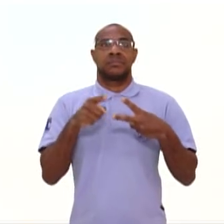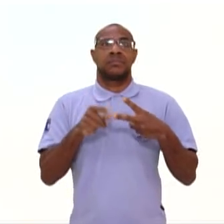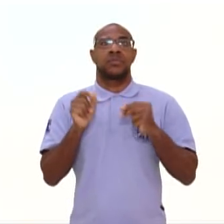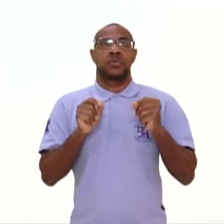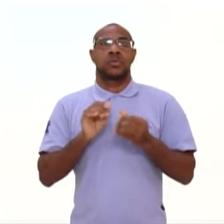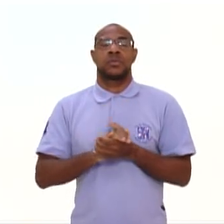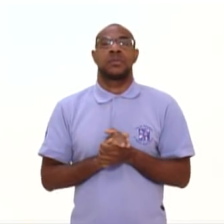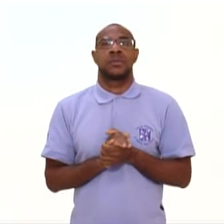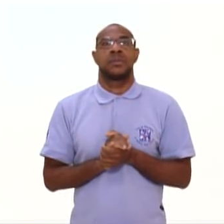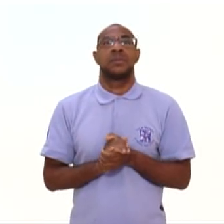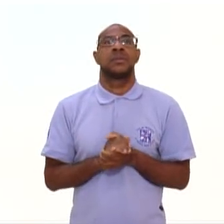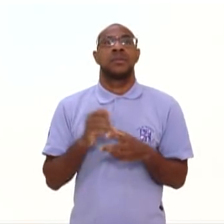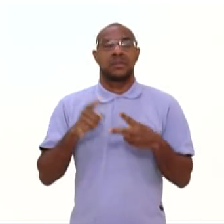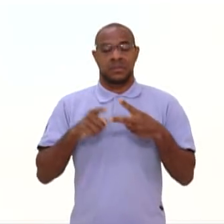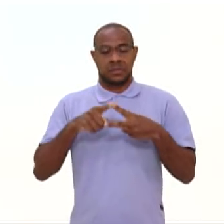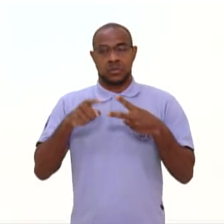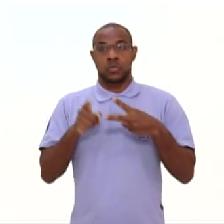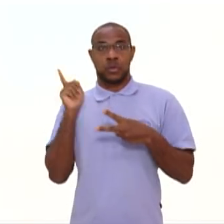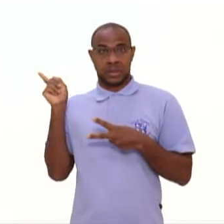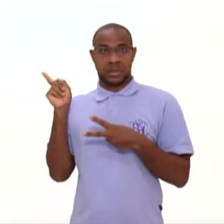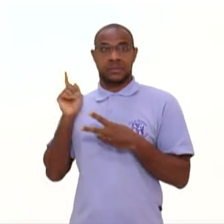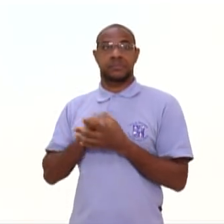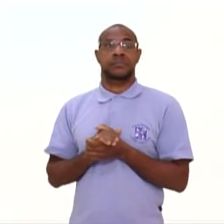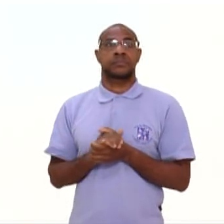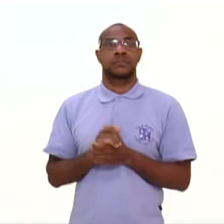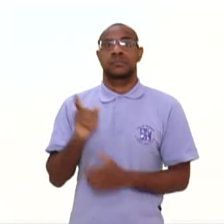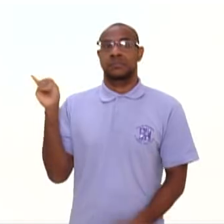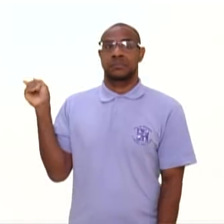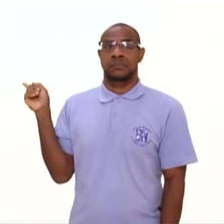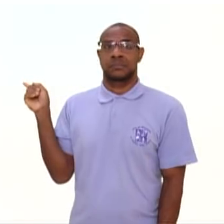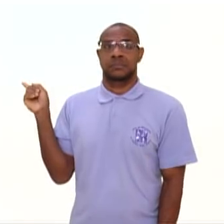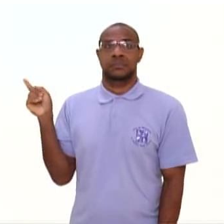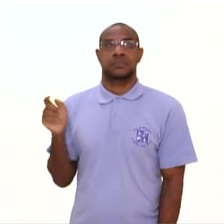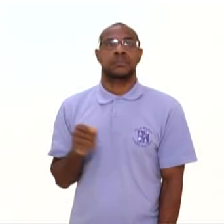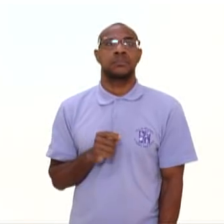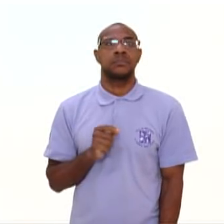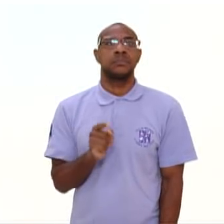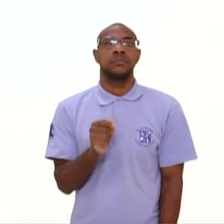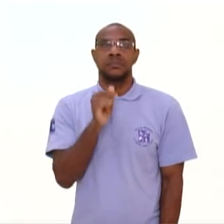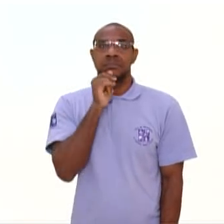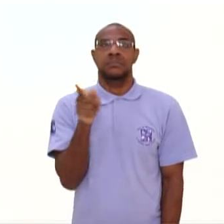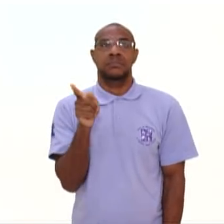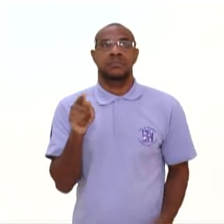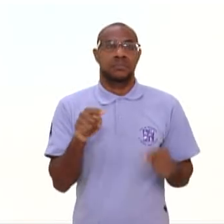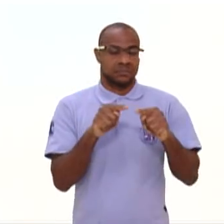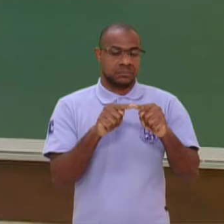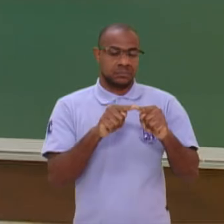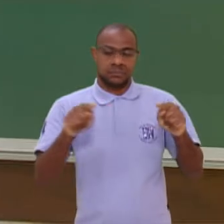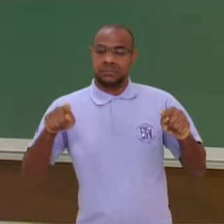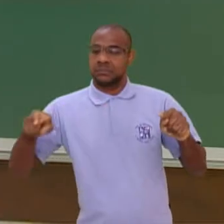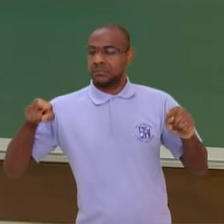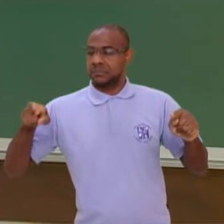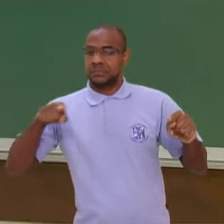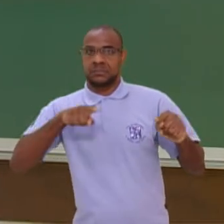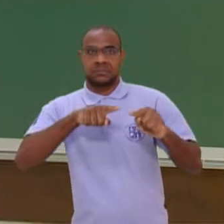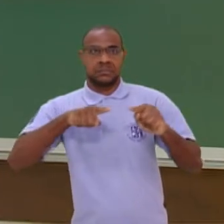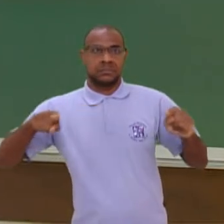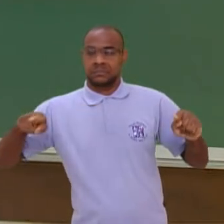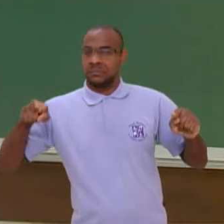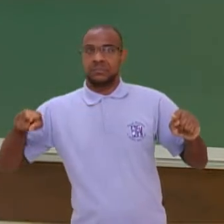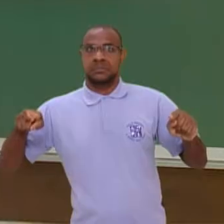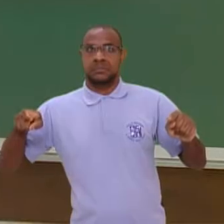com contexto de duas dimensões, vamos imaginar aqui, ó, pegando a parte da tela mesmo, aqui ó, eixo X, vamos dizer